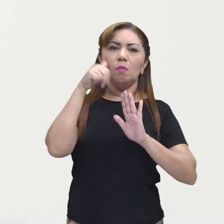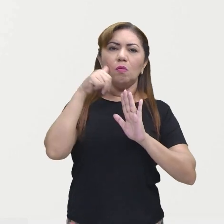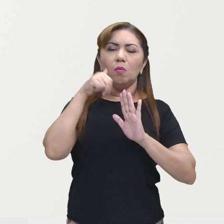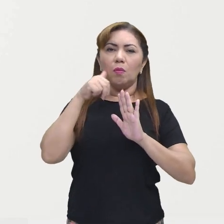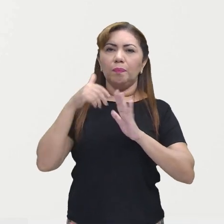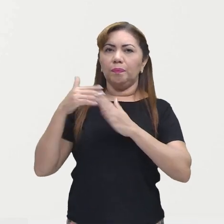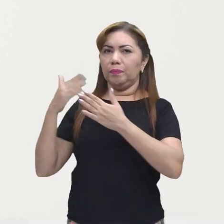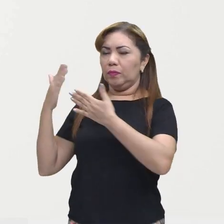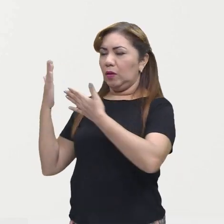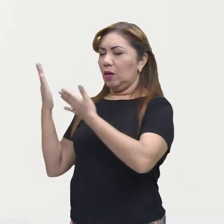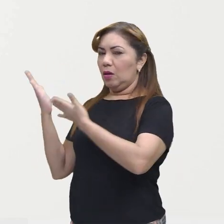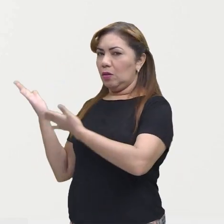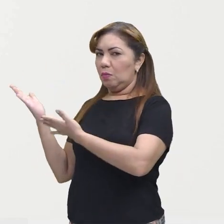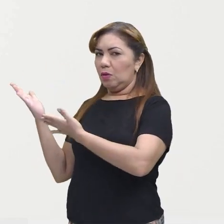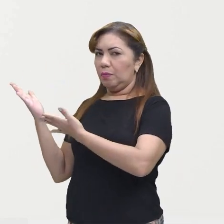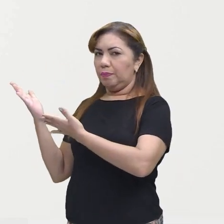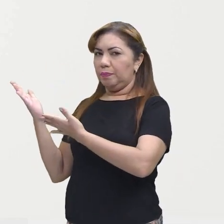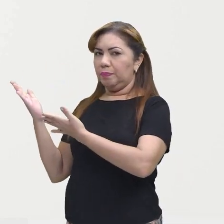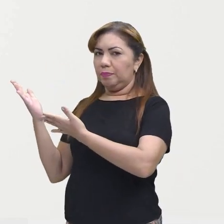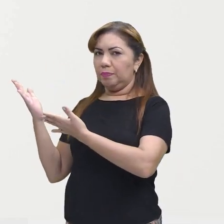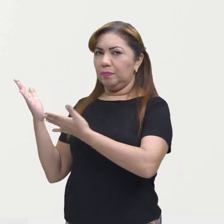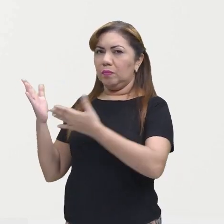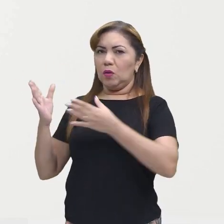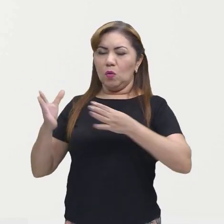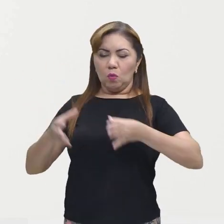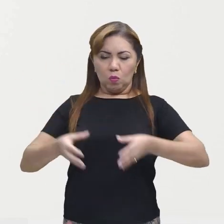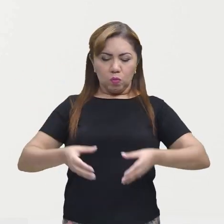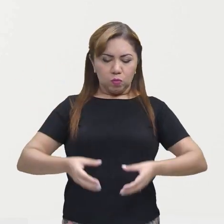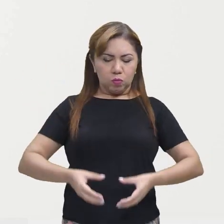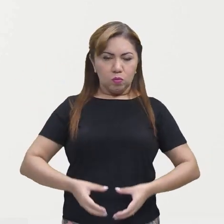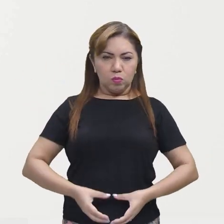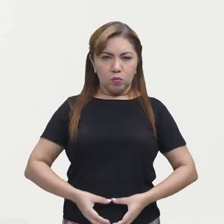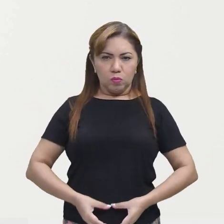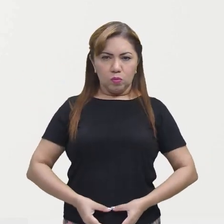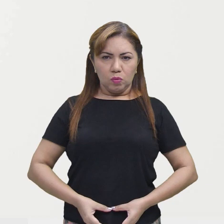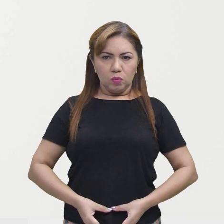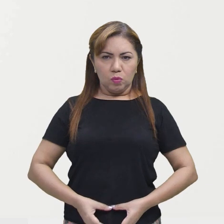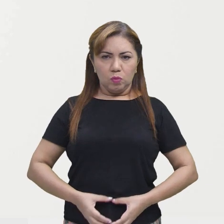sistema reprodutor feminino, ele possui